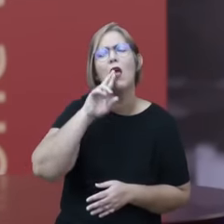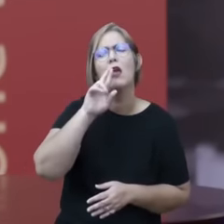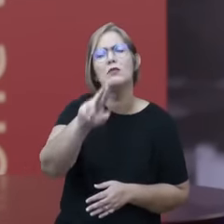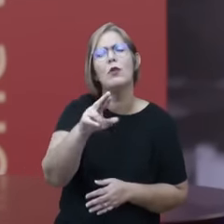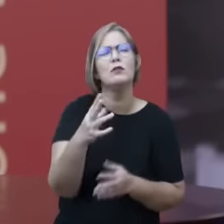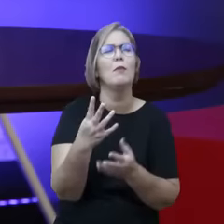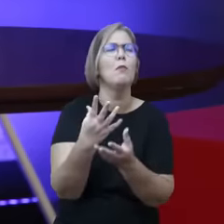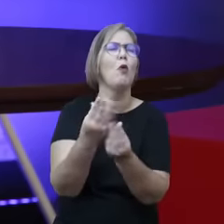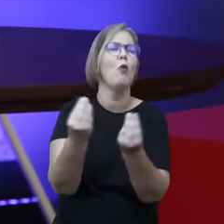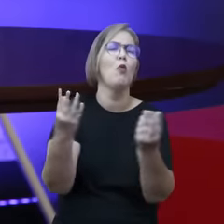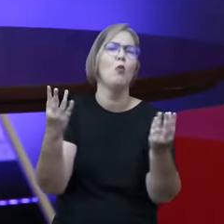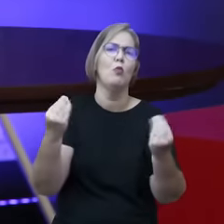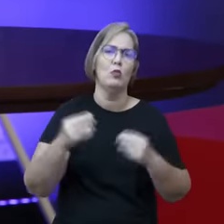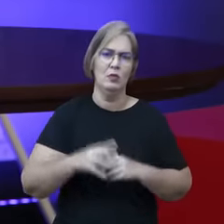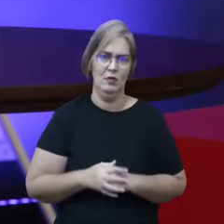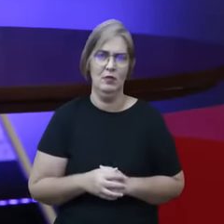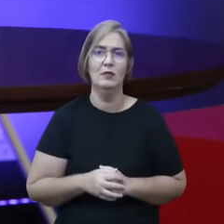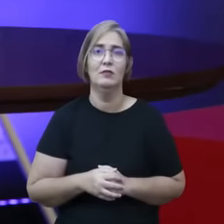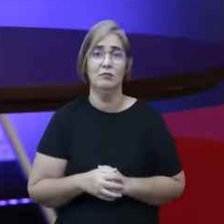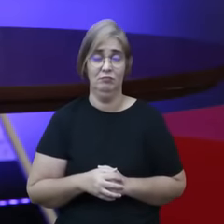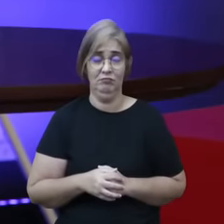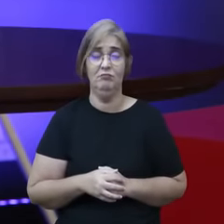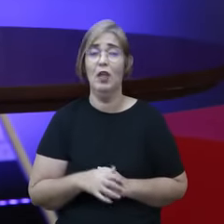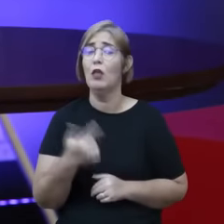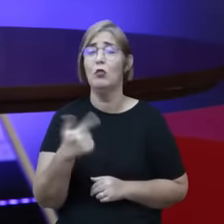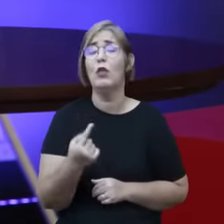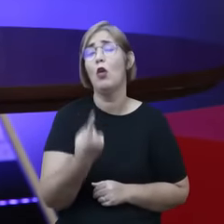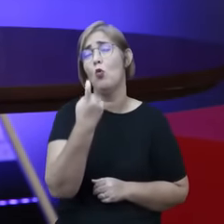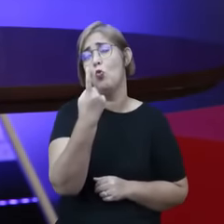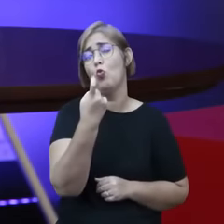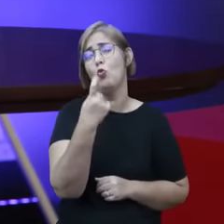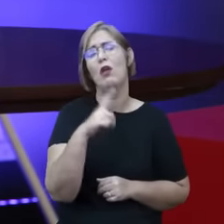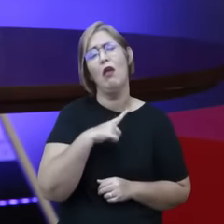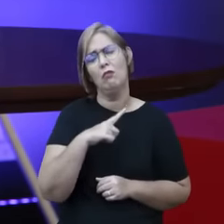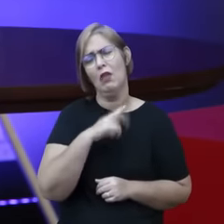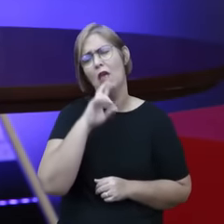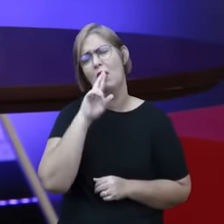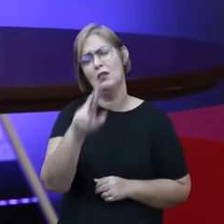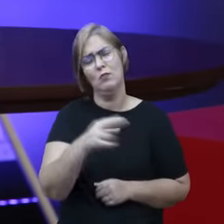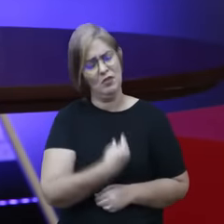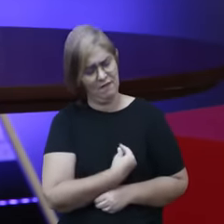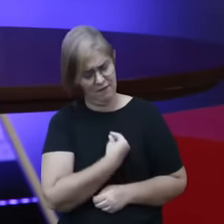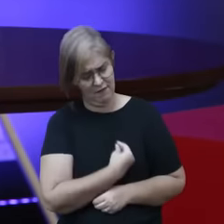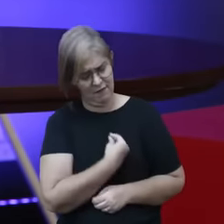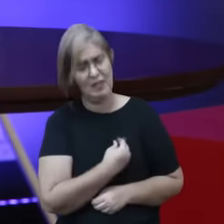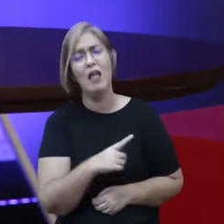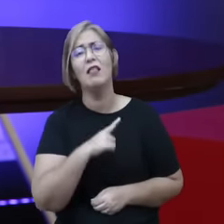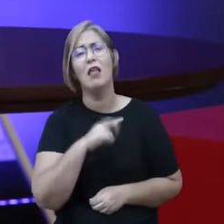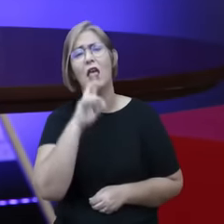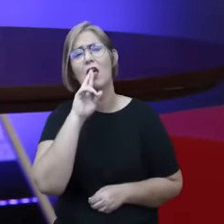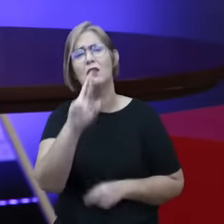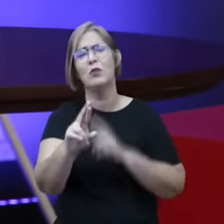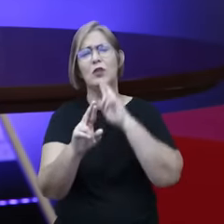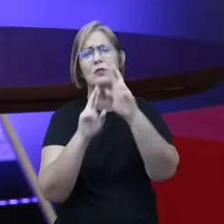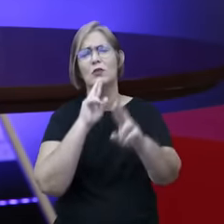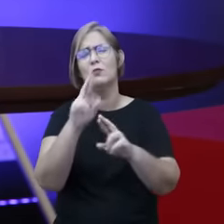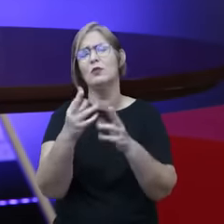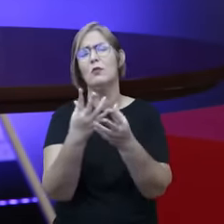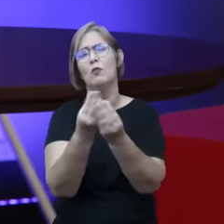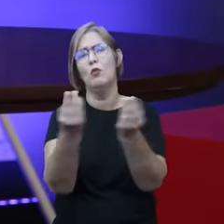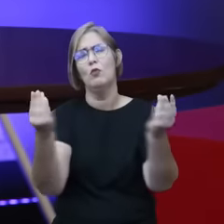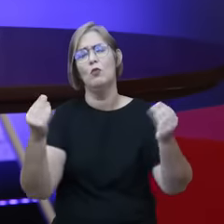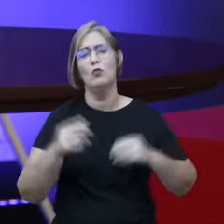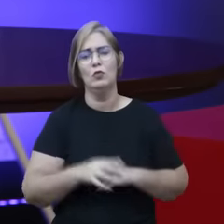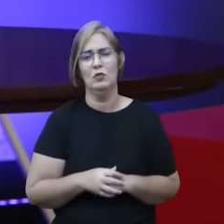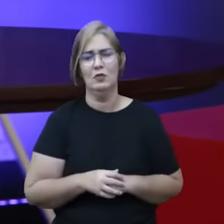variadas, como eu disse, há várias respostas. No existencialismo mesmo, há um existencialismo cristão, há um existencialismo ateu.